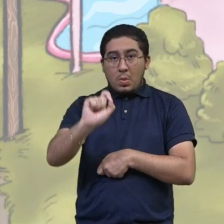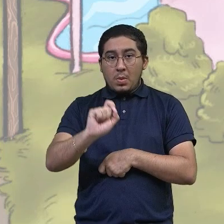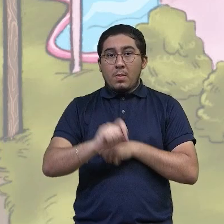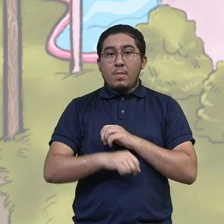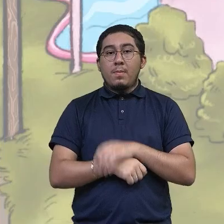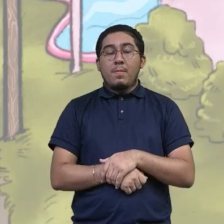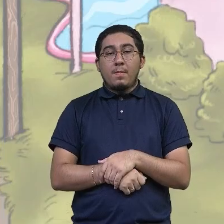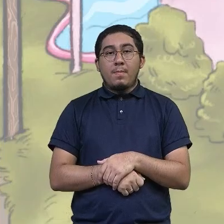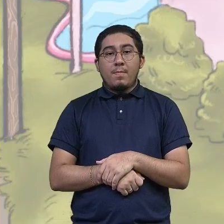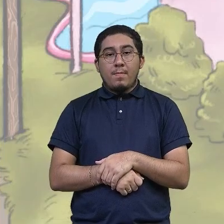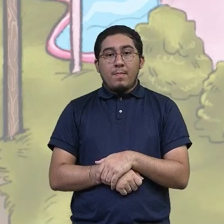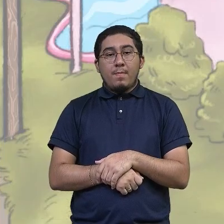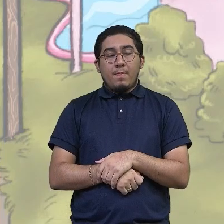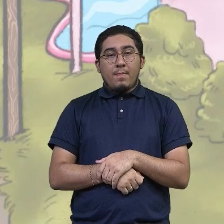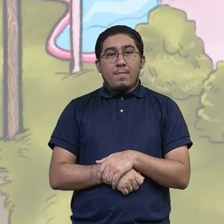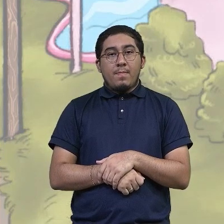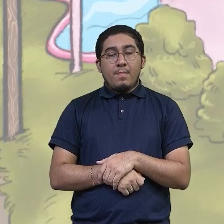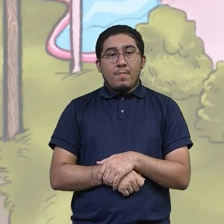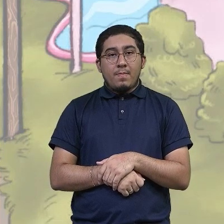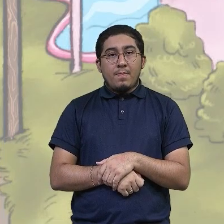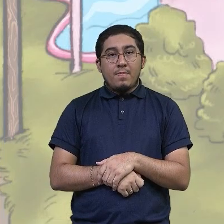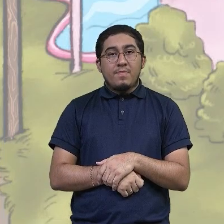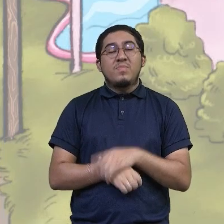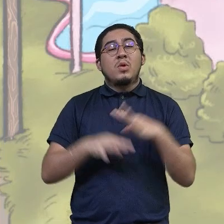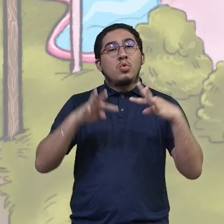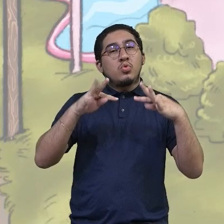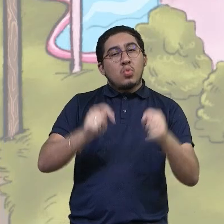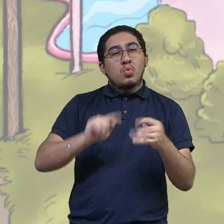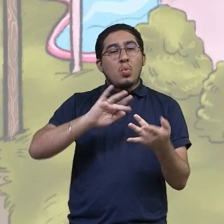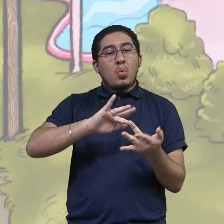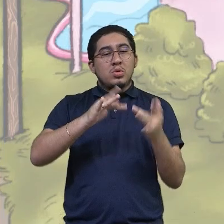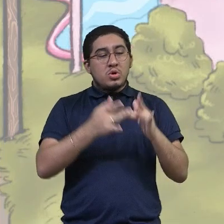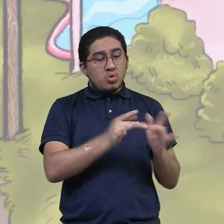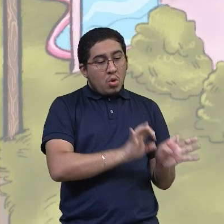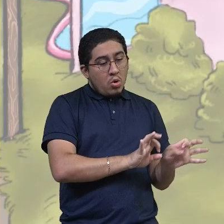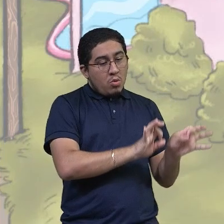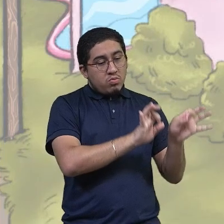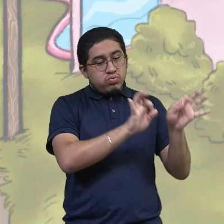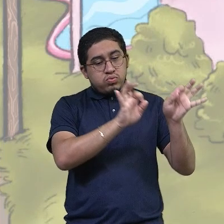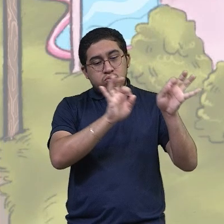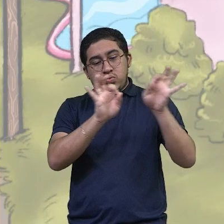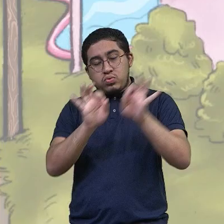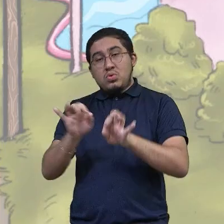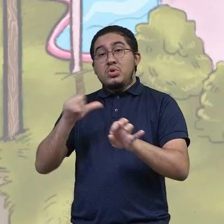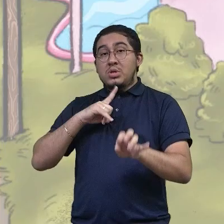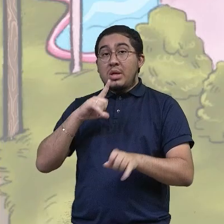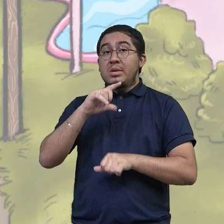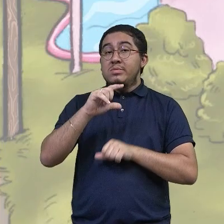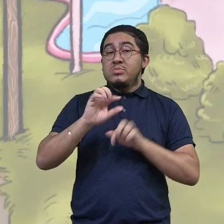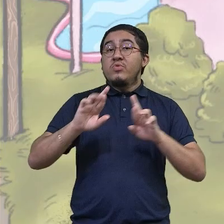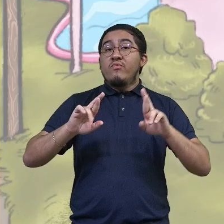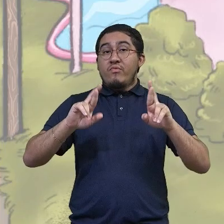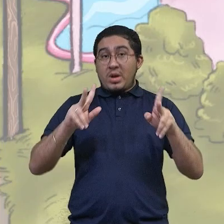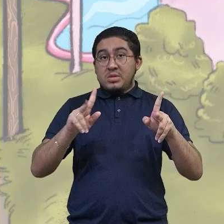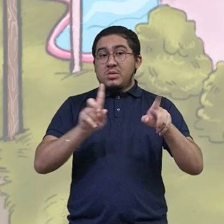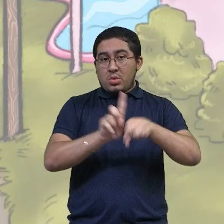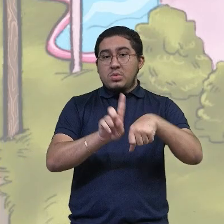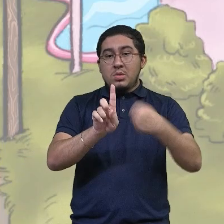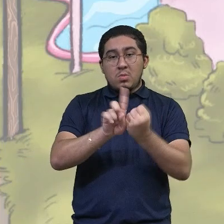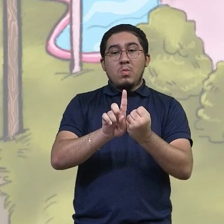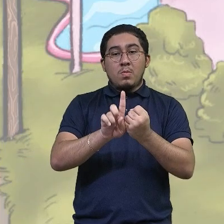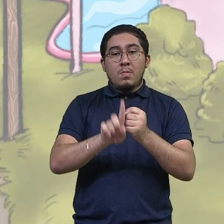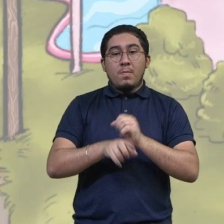também dentro da ditadura, dentro de todos os momentos, nós vamos ter diferenças cruciais entre as sociedades, não